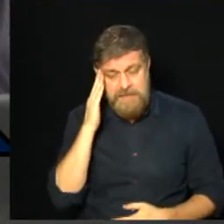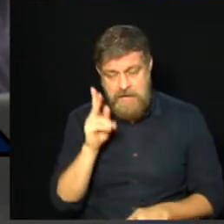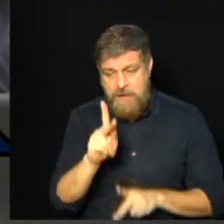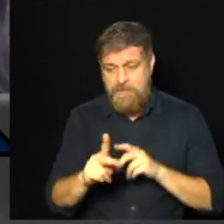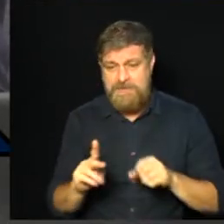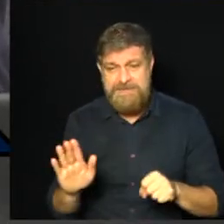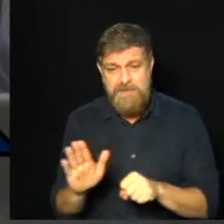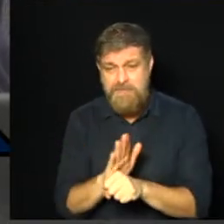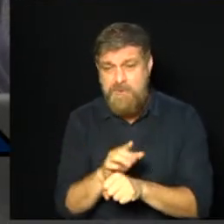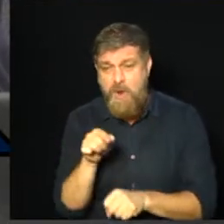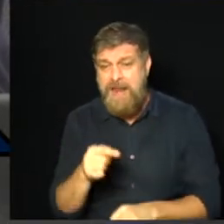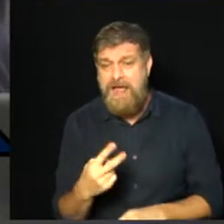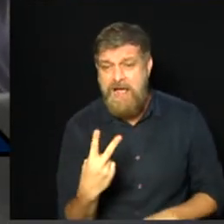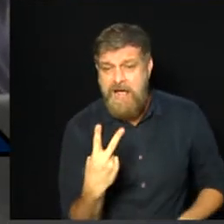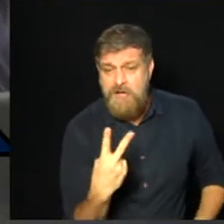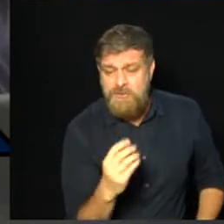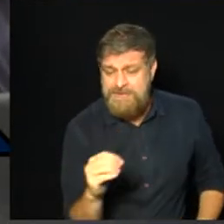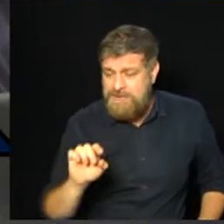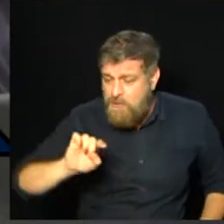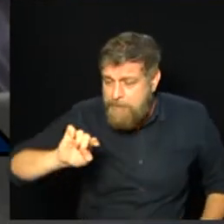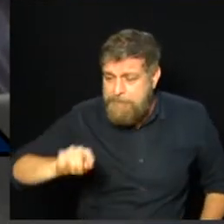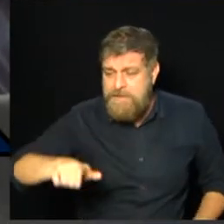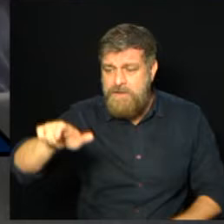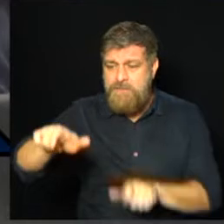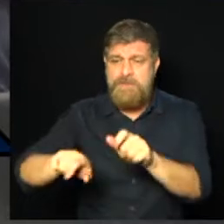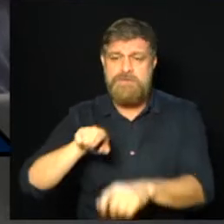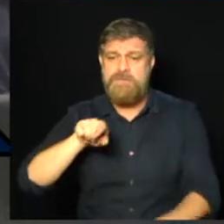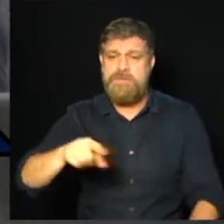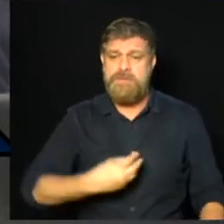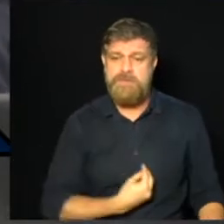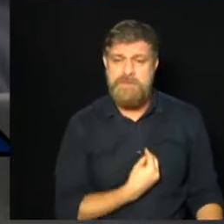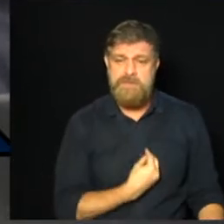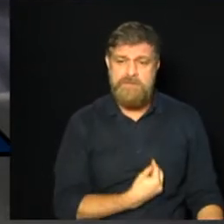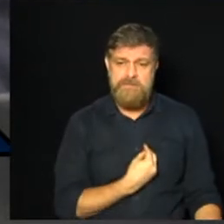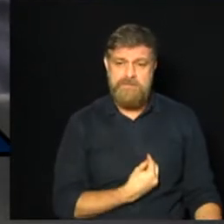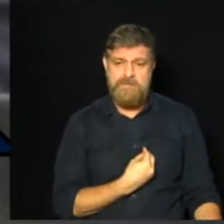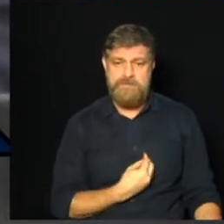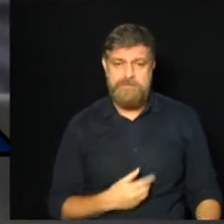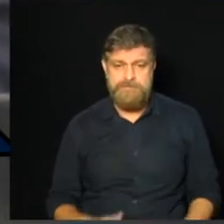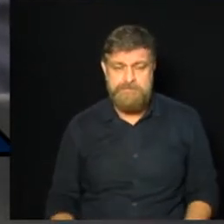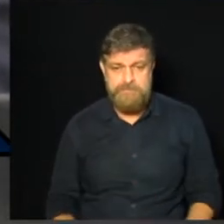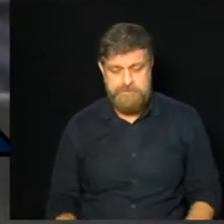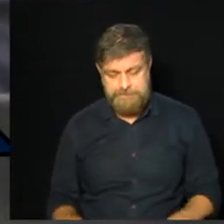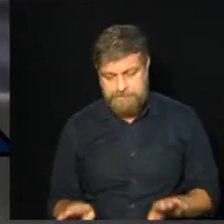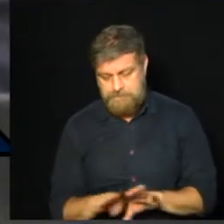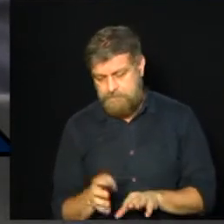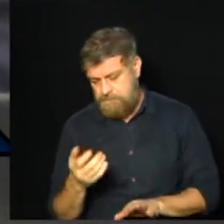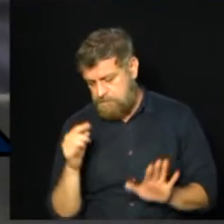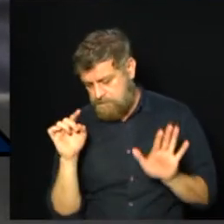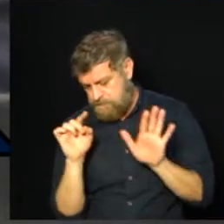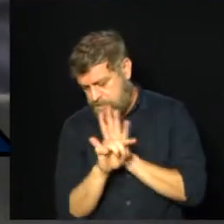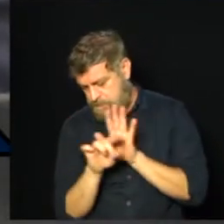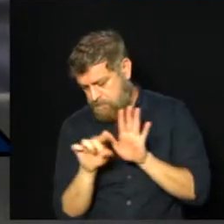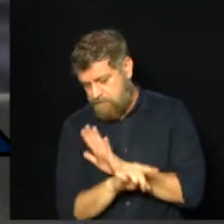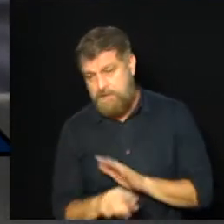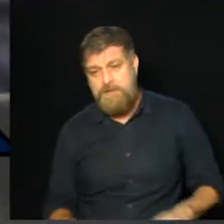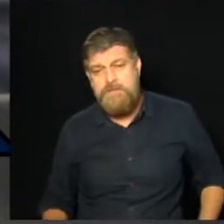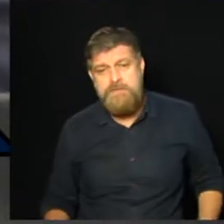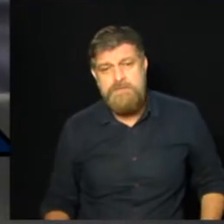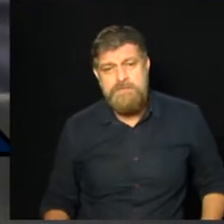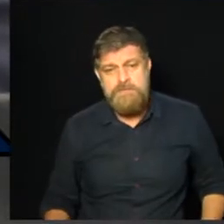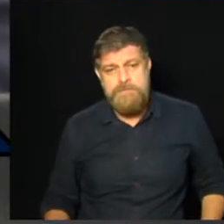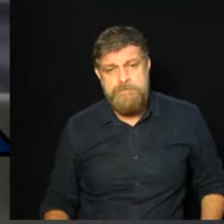quase 200 mil habitantes. Tá certo? E registro também, quero perguntar, a interação com a